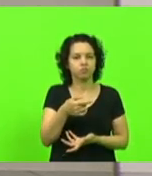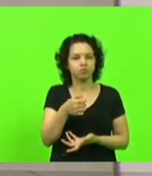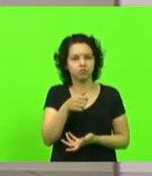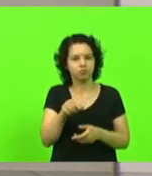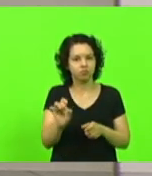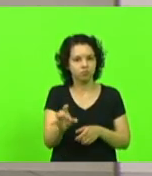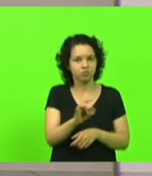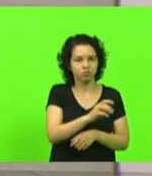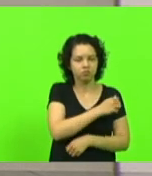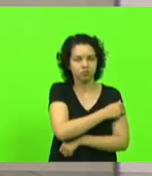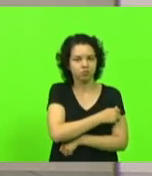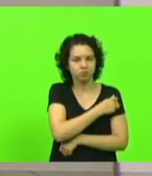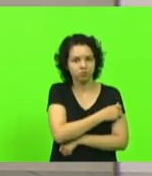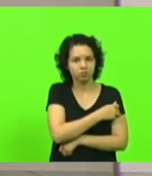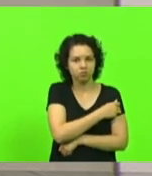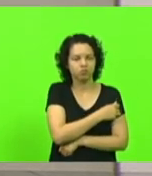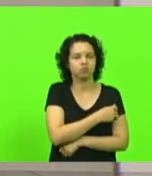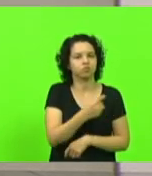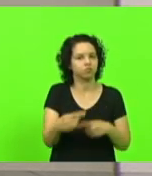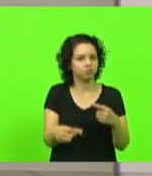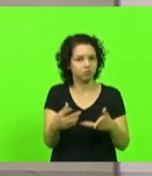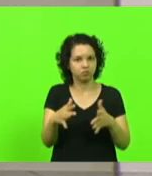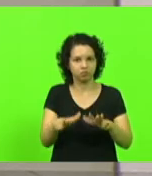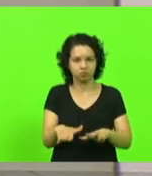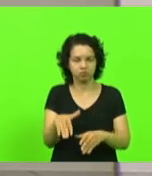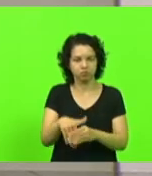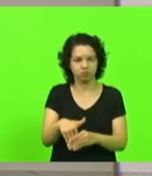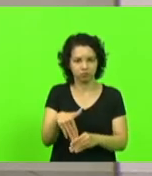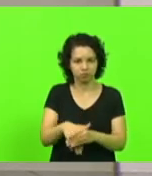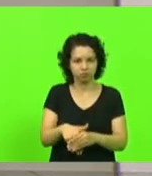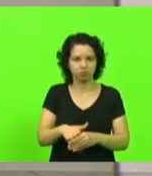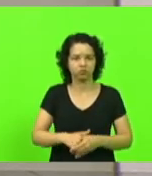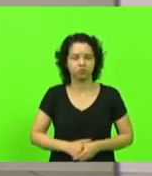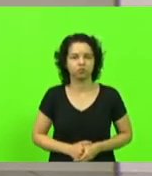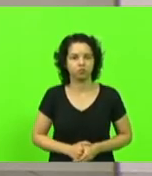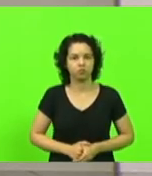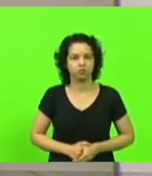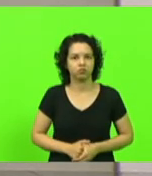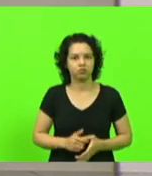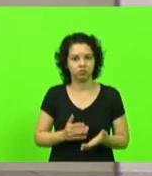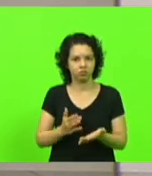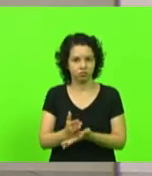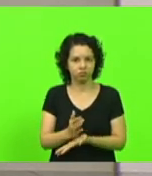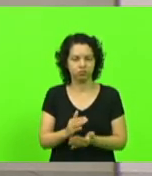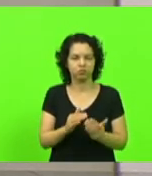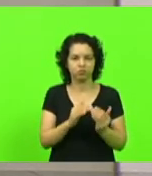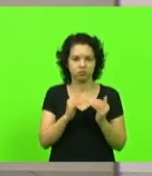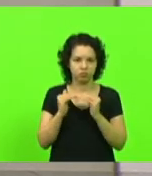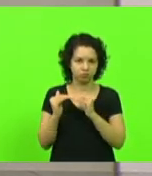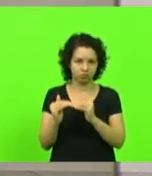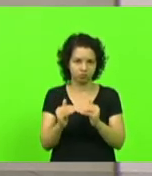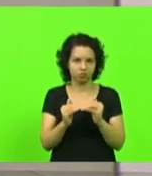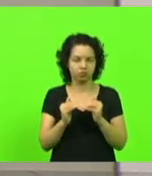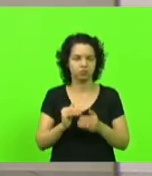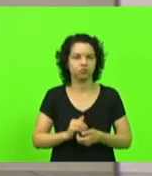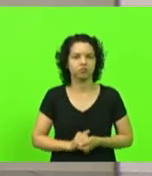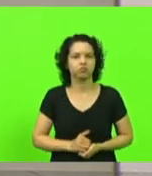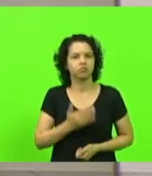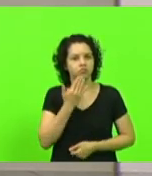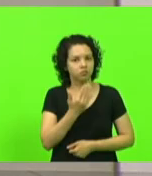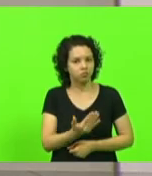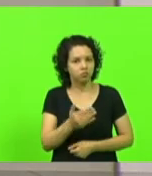discussão. Não havendo quem queira discutir, em votação. Deputados que aprovam, permaneçam como se encontram. Aprovado por unanimidade. Pedido de